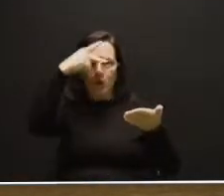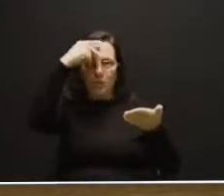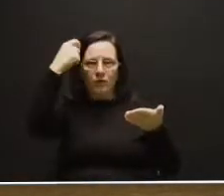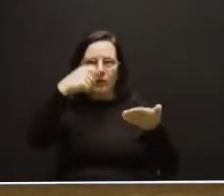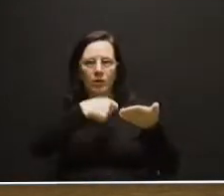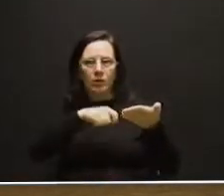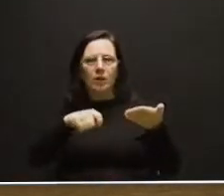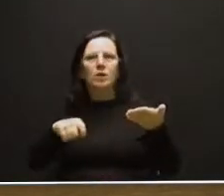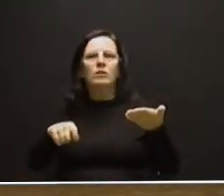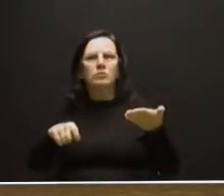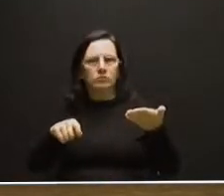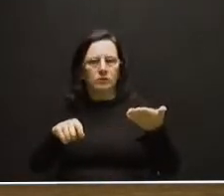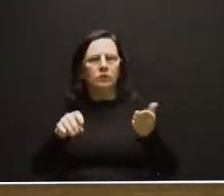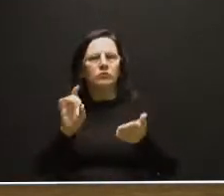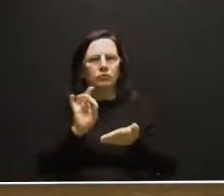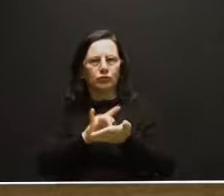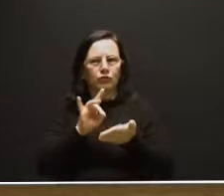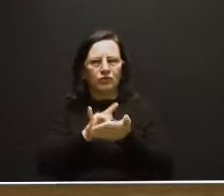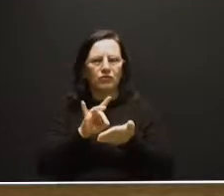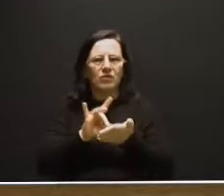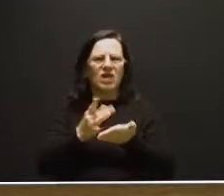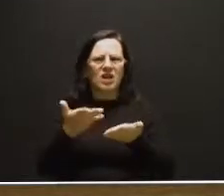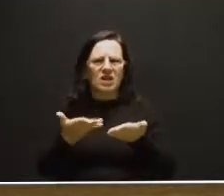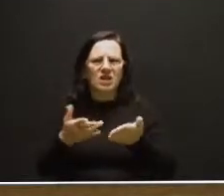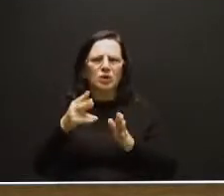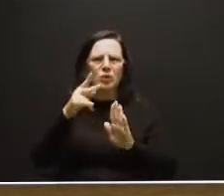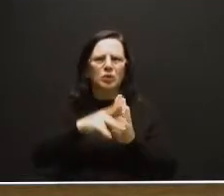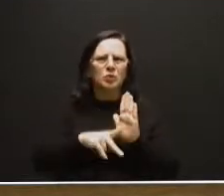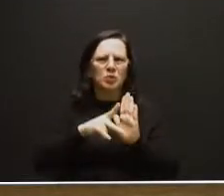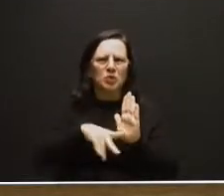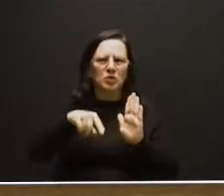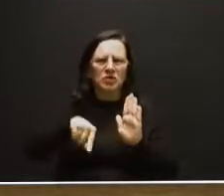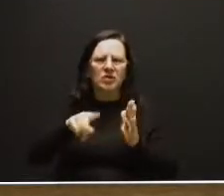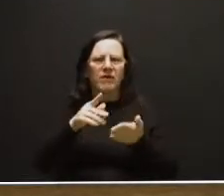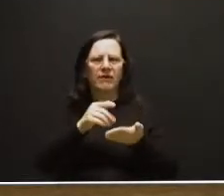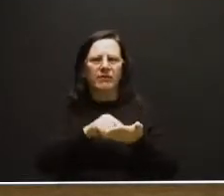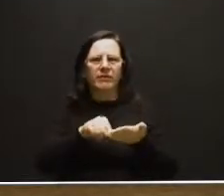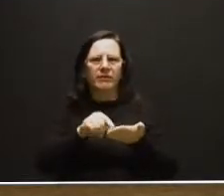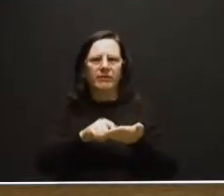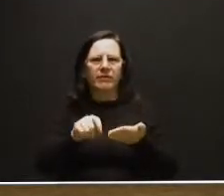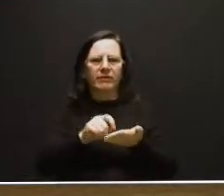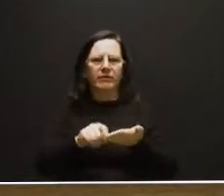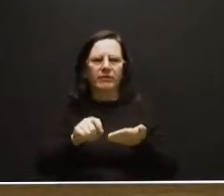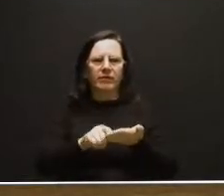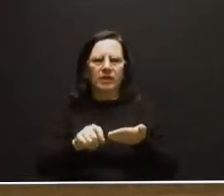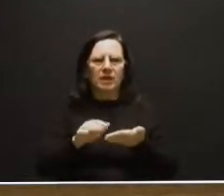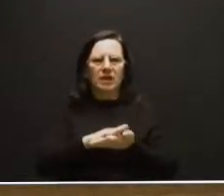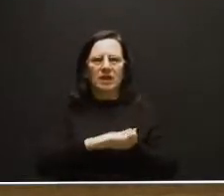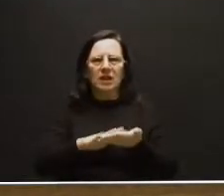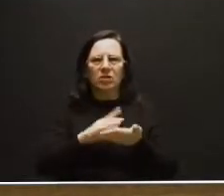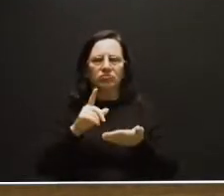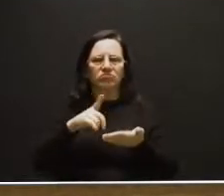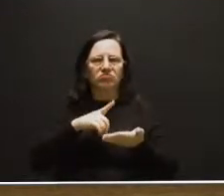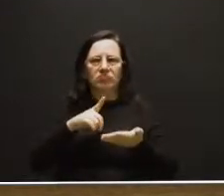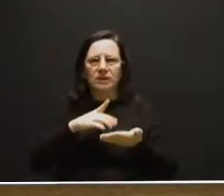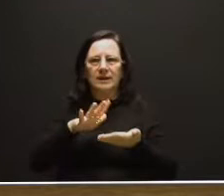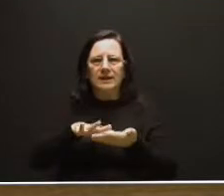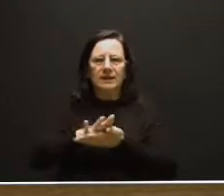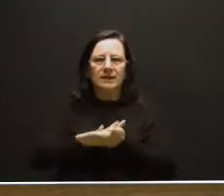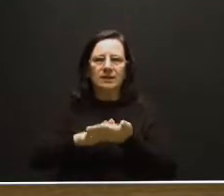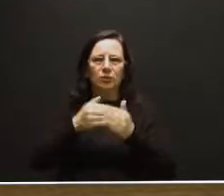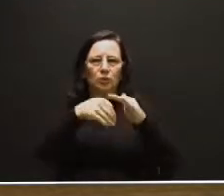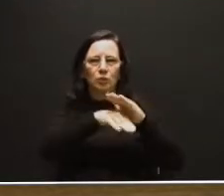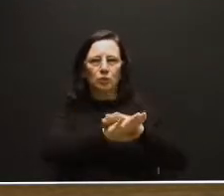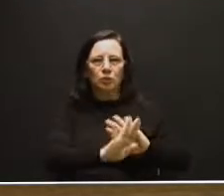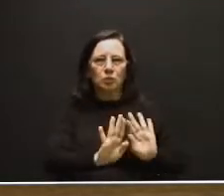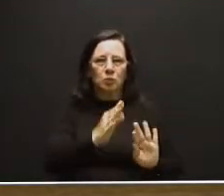prática o vereador ricardo que muitas vezes fazemos um projeto aqui e os projetos eles não se tem às vezes até promulgado